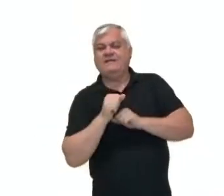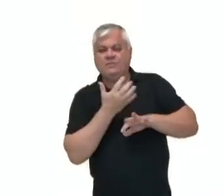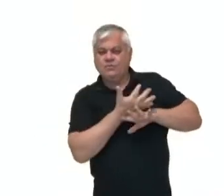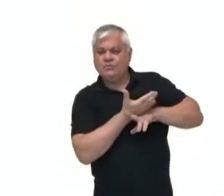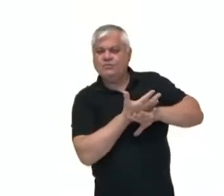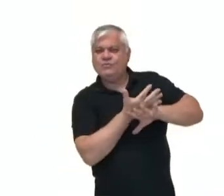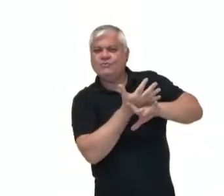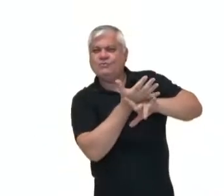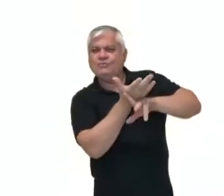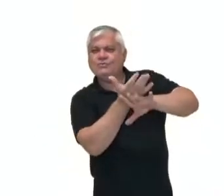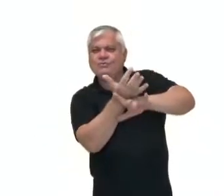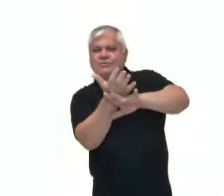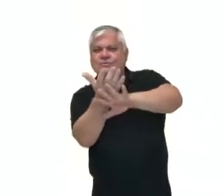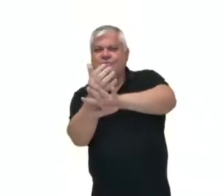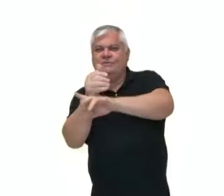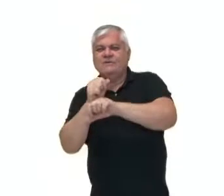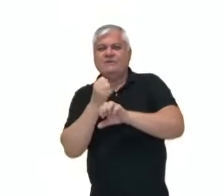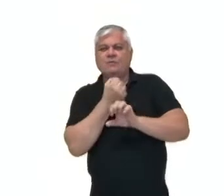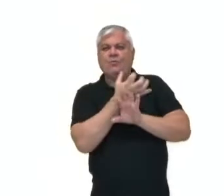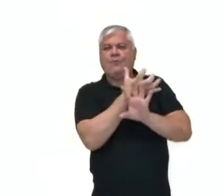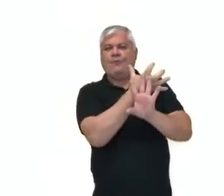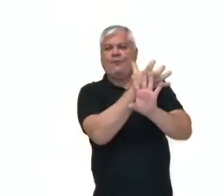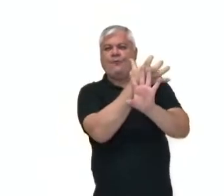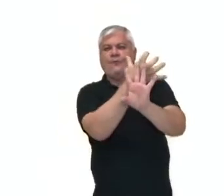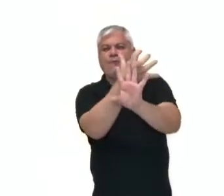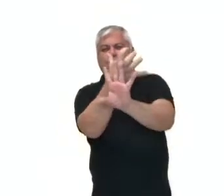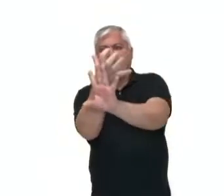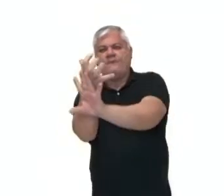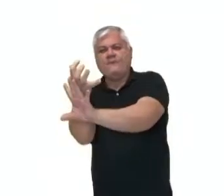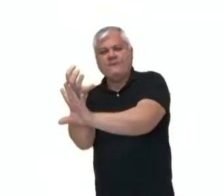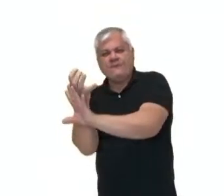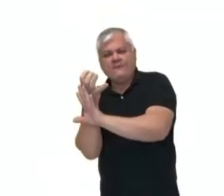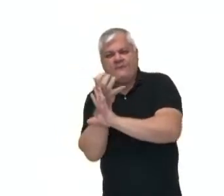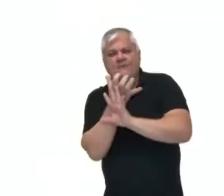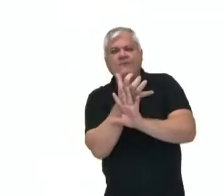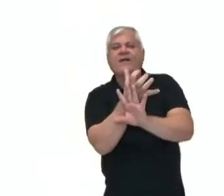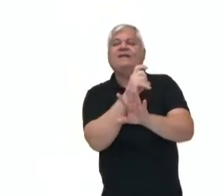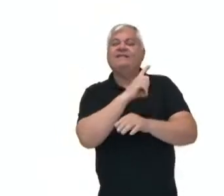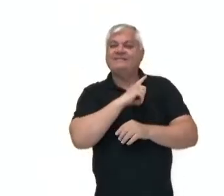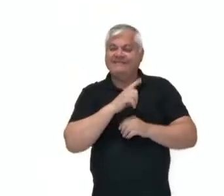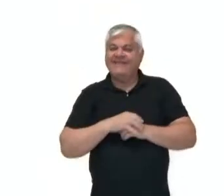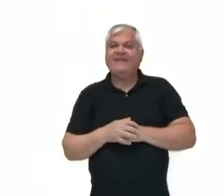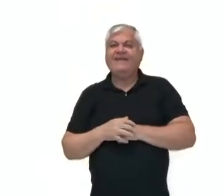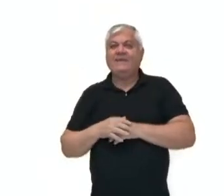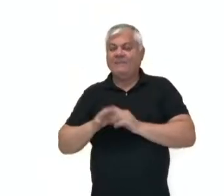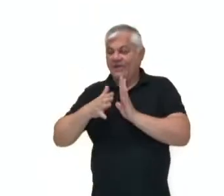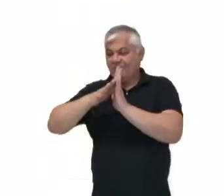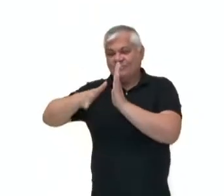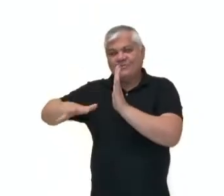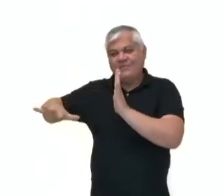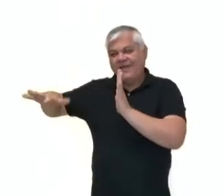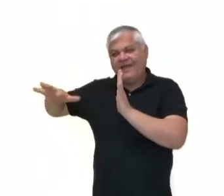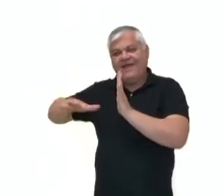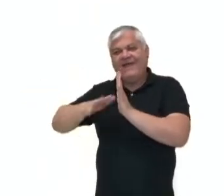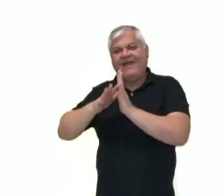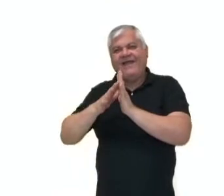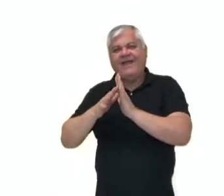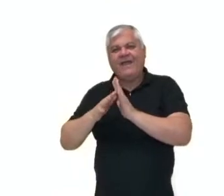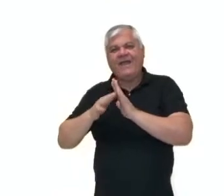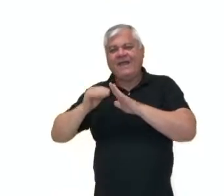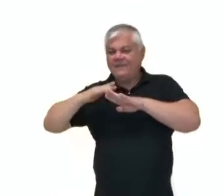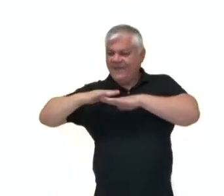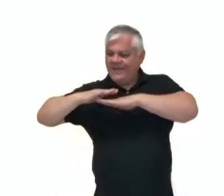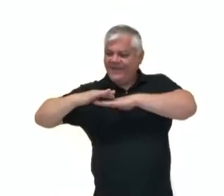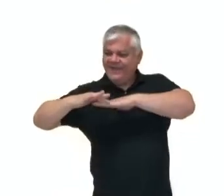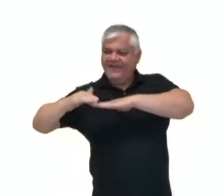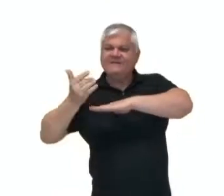com áreas de caatinga ali mais ao norte de Minas Gerais, vegetação litorânea, que é característica específica de áreas de